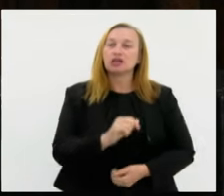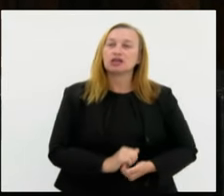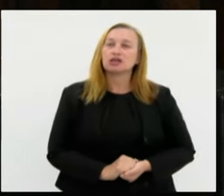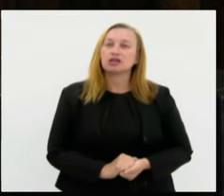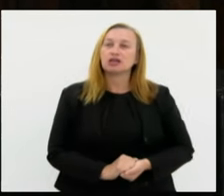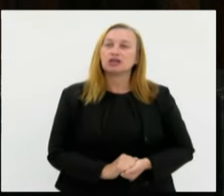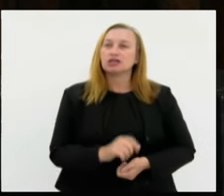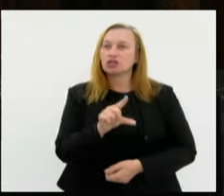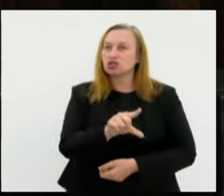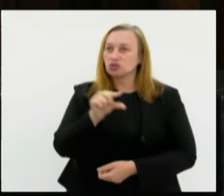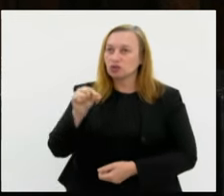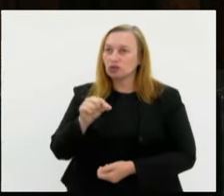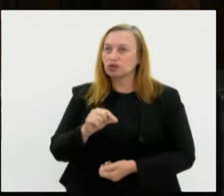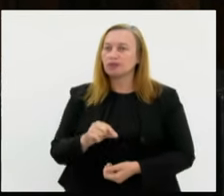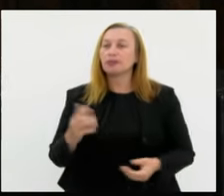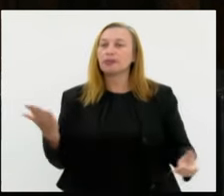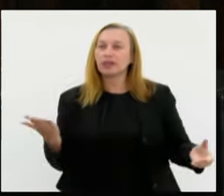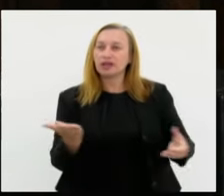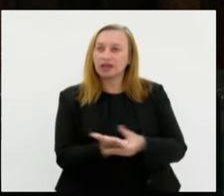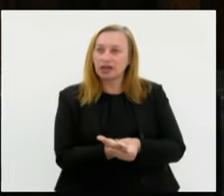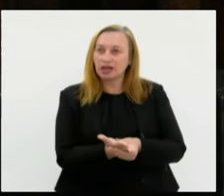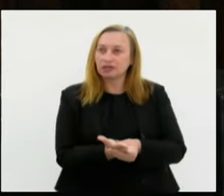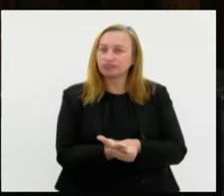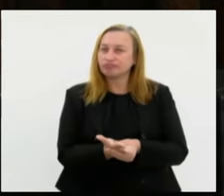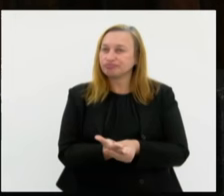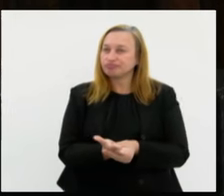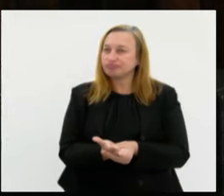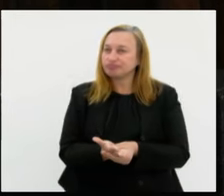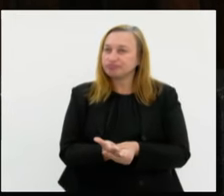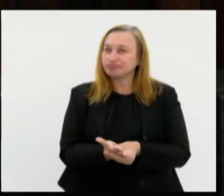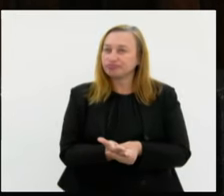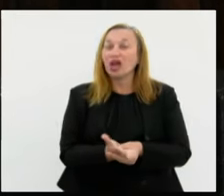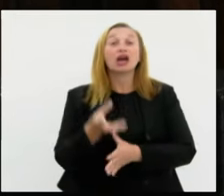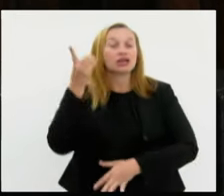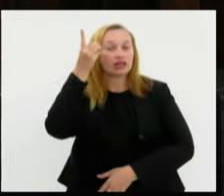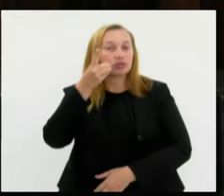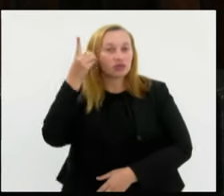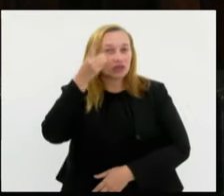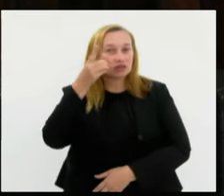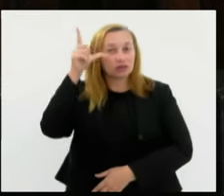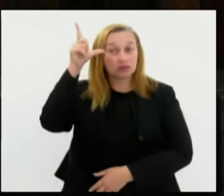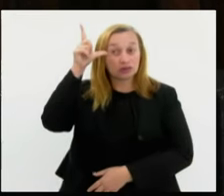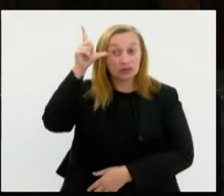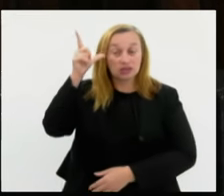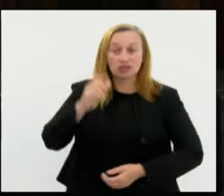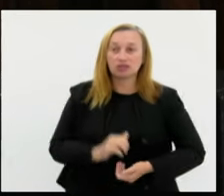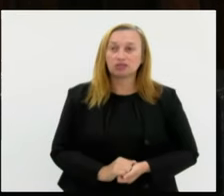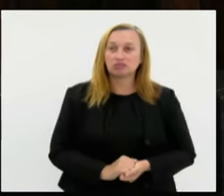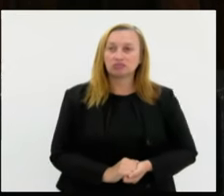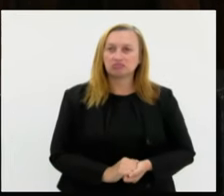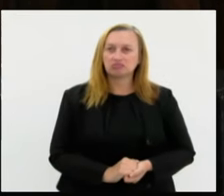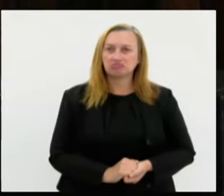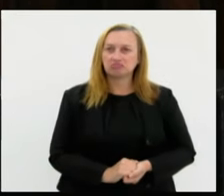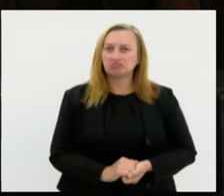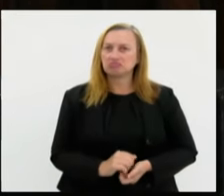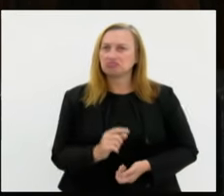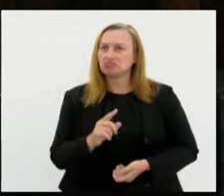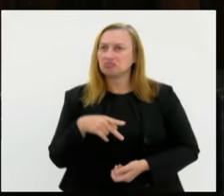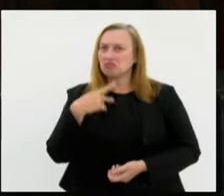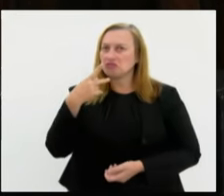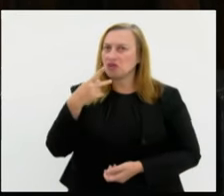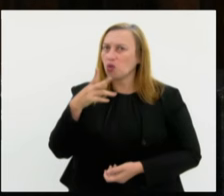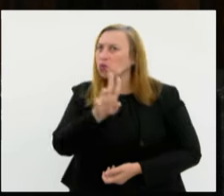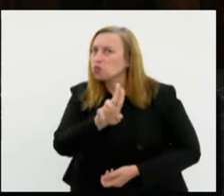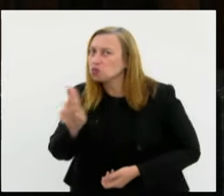ela é em sede de inquérito, inquérito esse, que a deputada Lucinha não foi citada em nenhuma